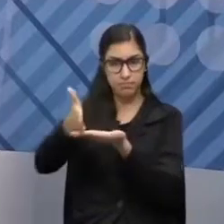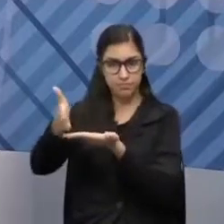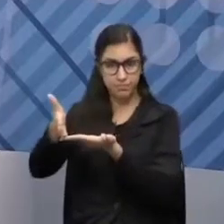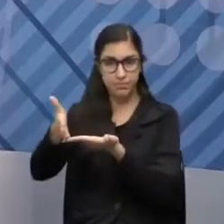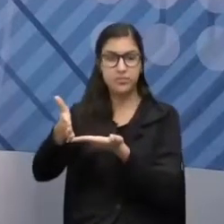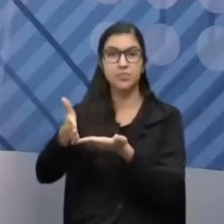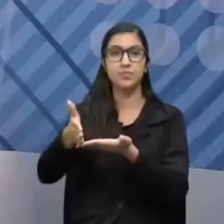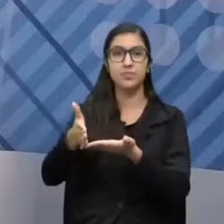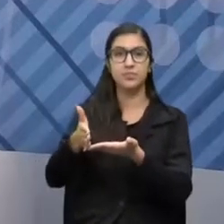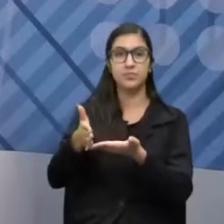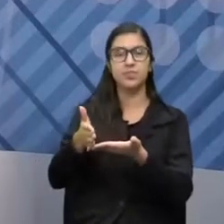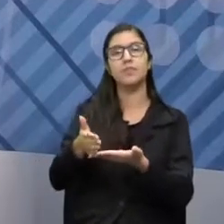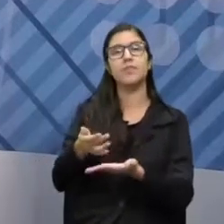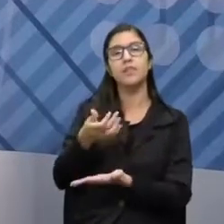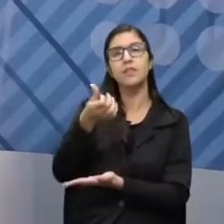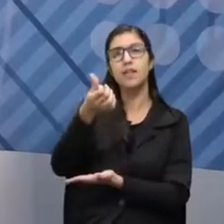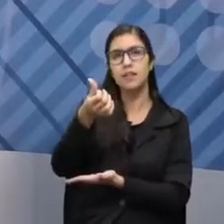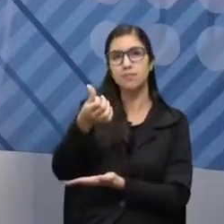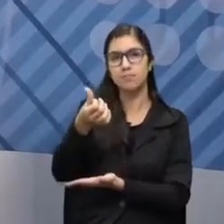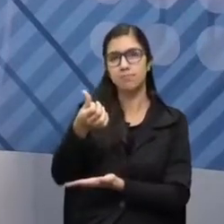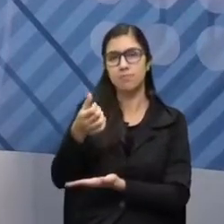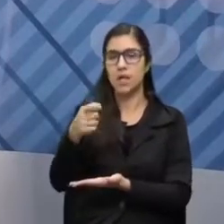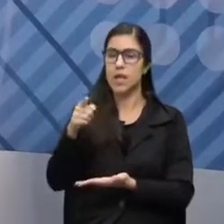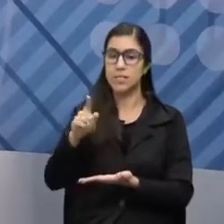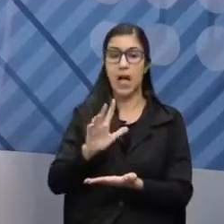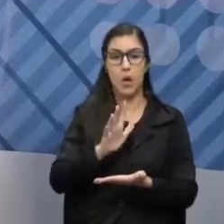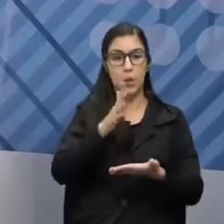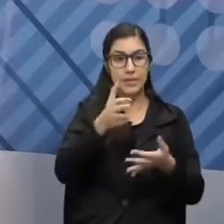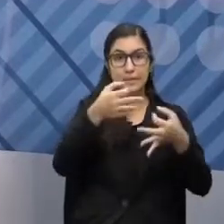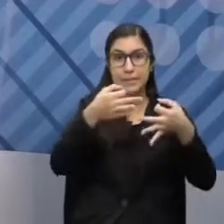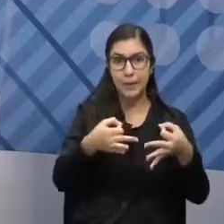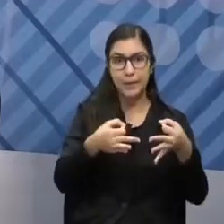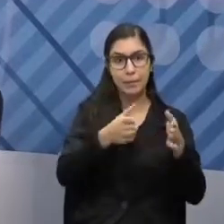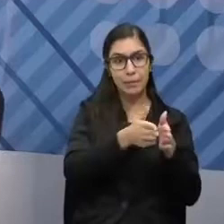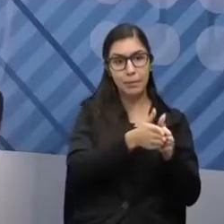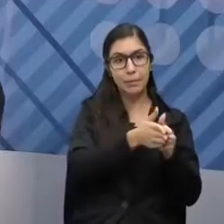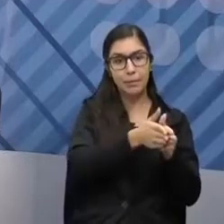6 fases, não que uma tem que acontecer